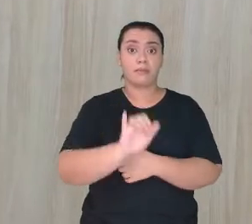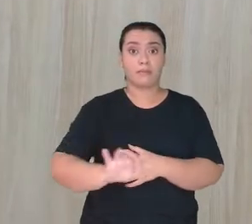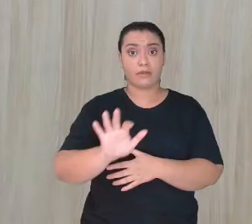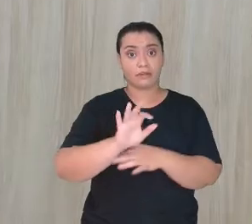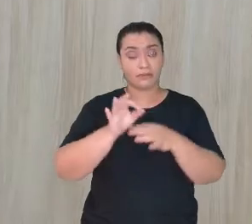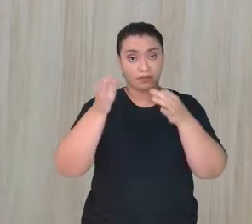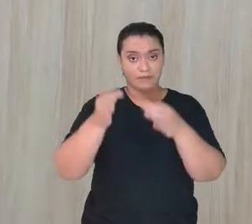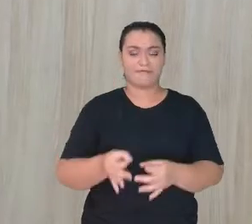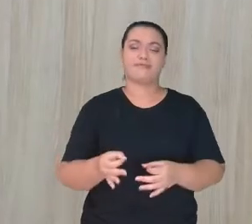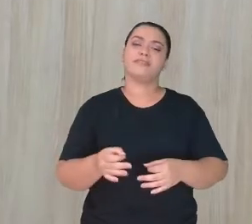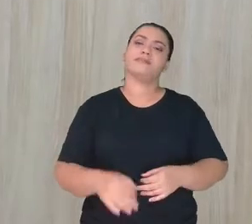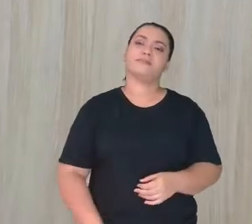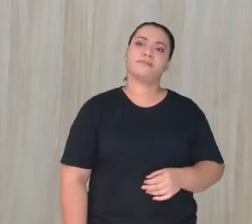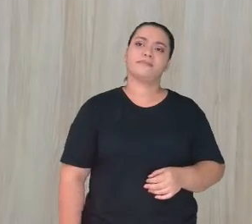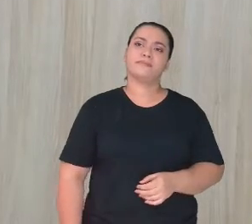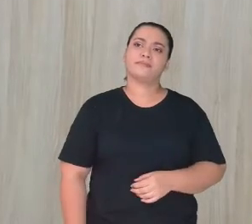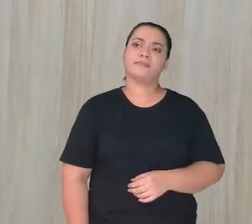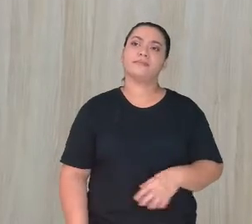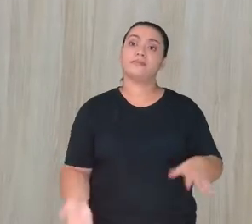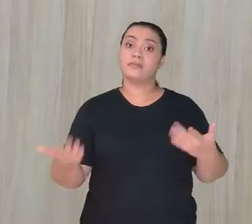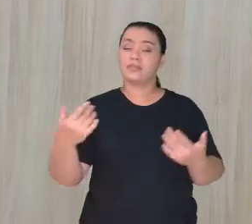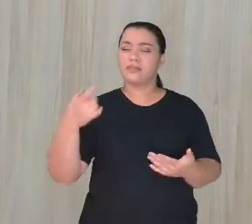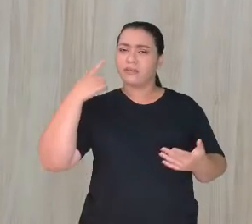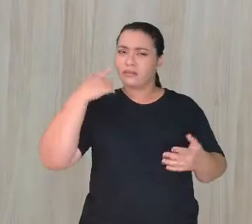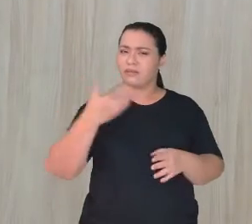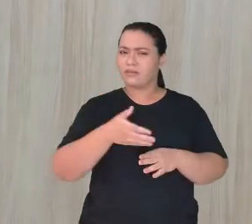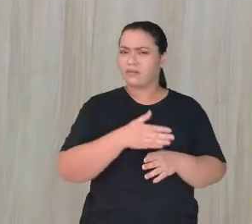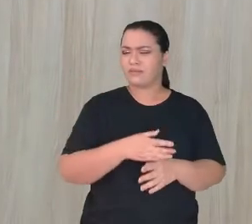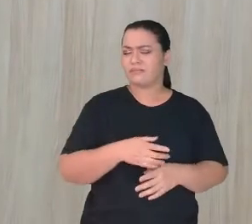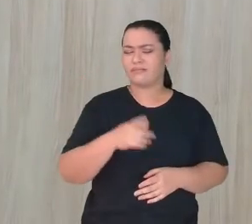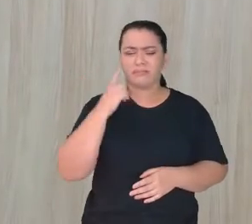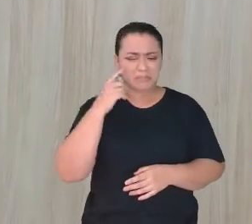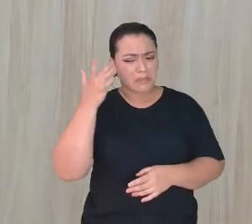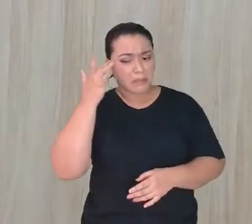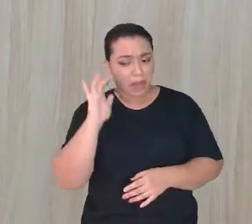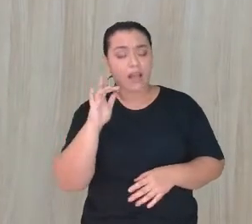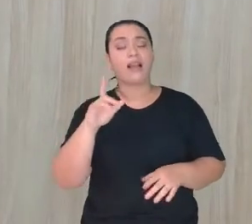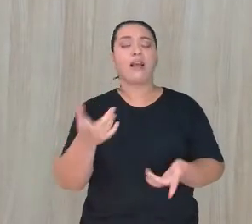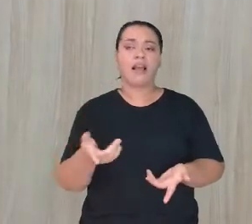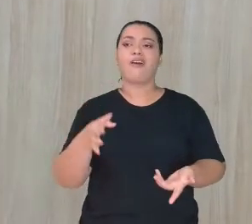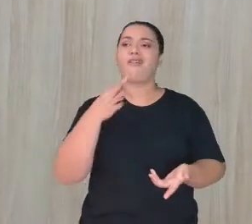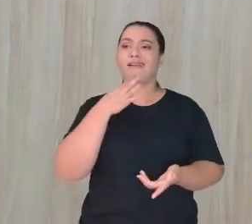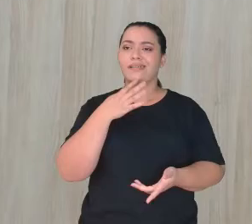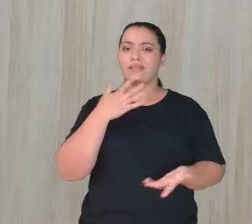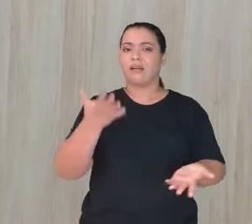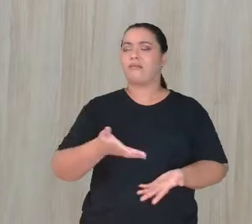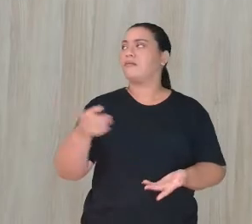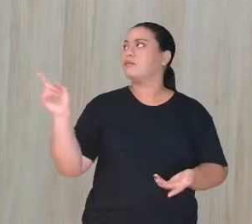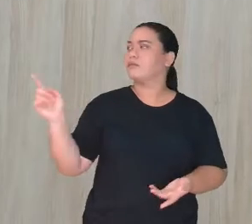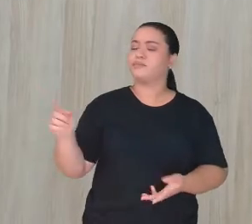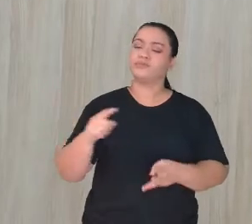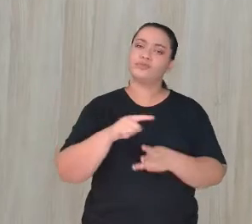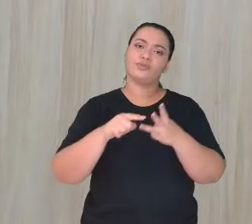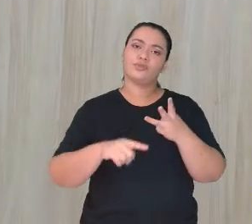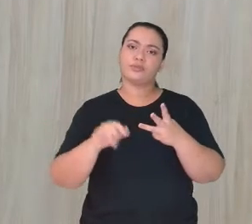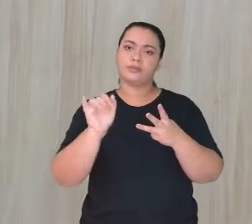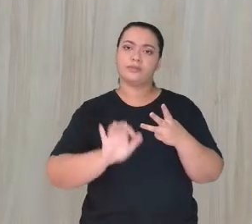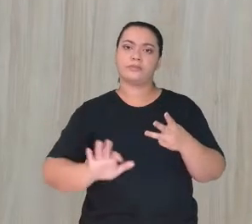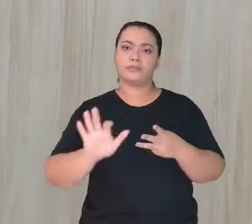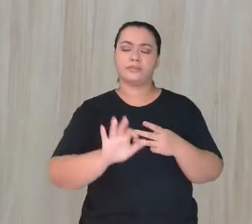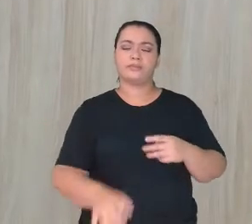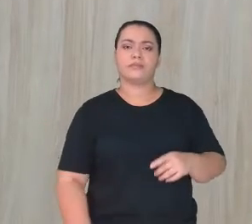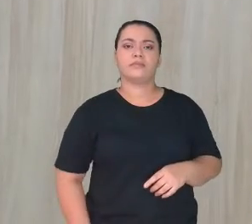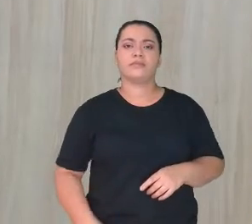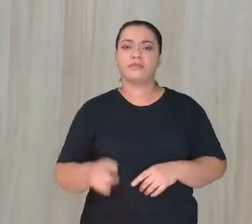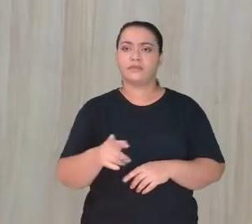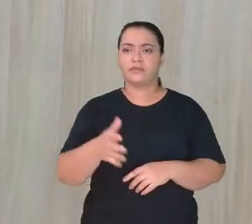em resumo, essa figura que aparentemente era desconhecida, a gente fechou ela e montou essa daqui, ó. E aí você sabe